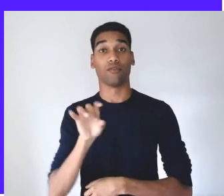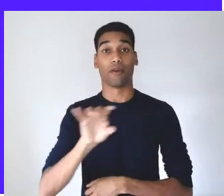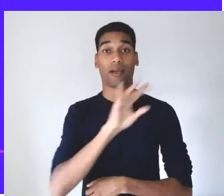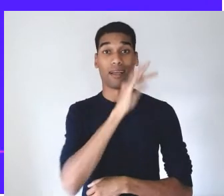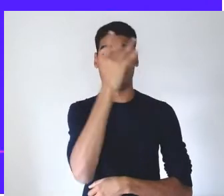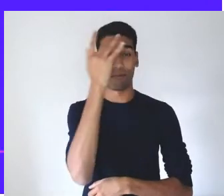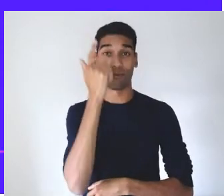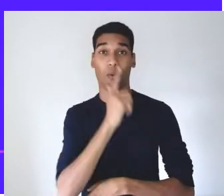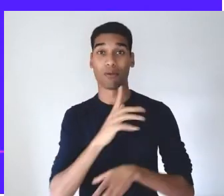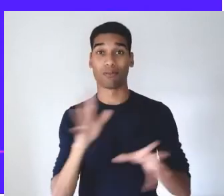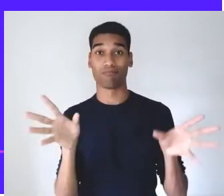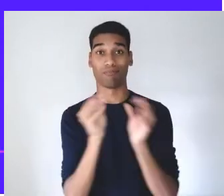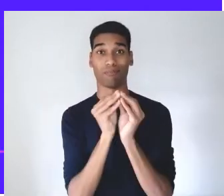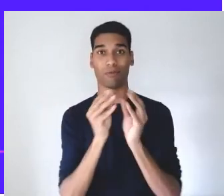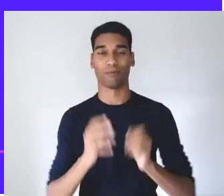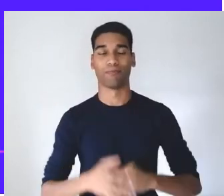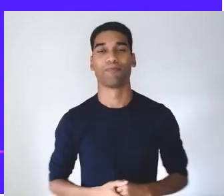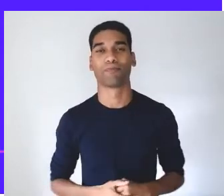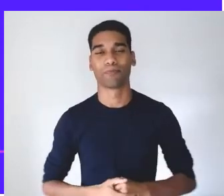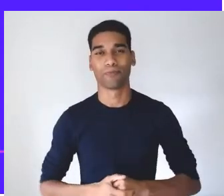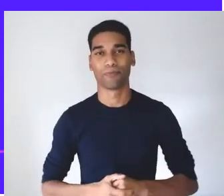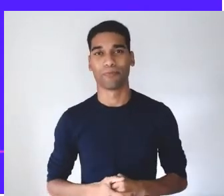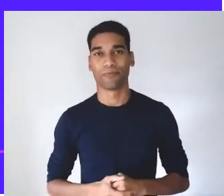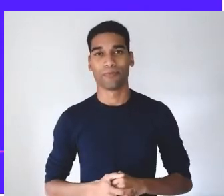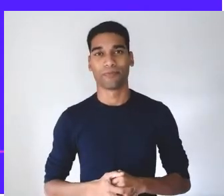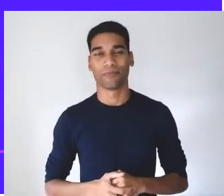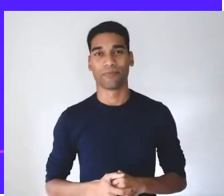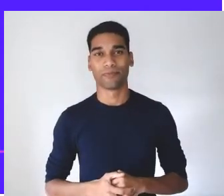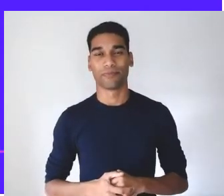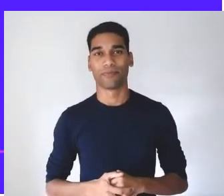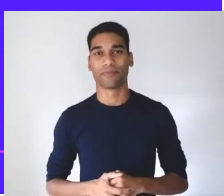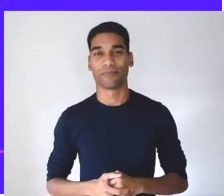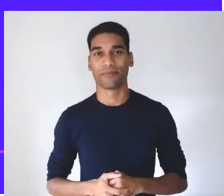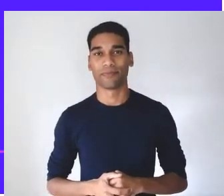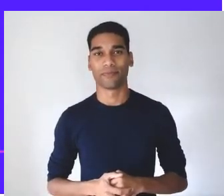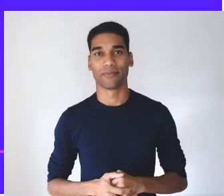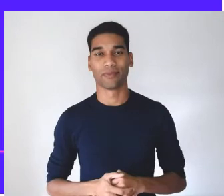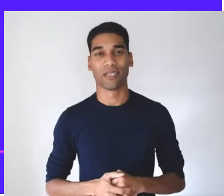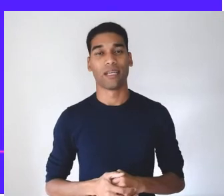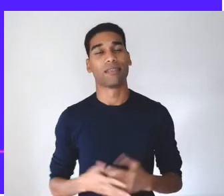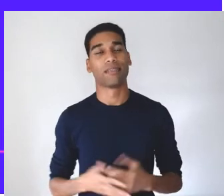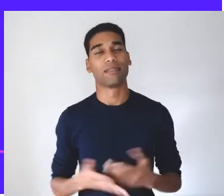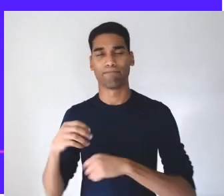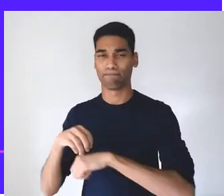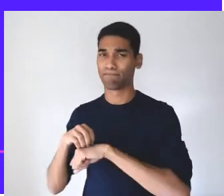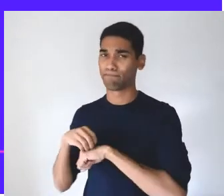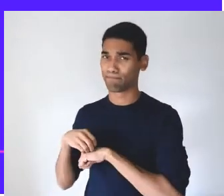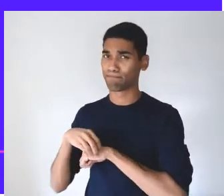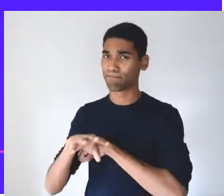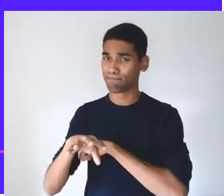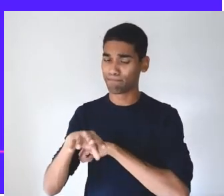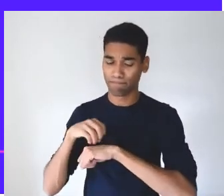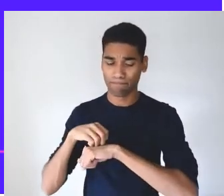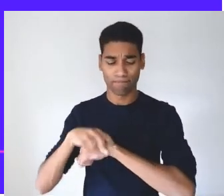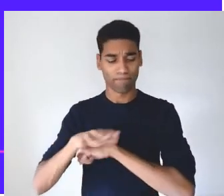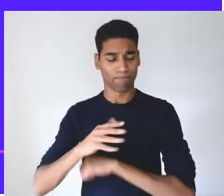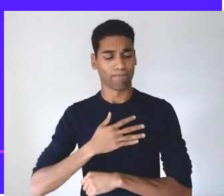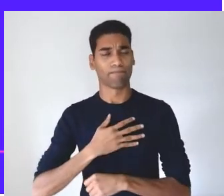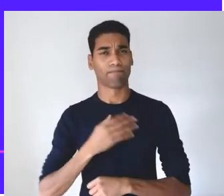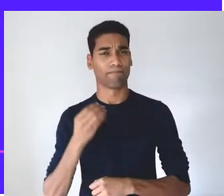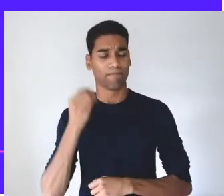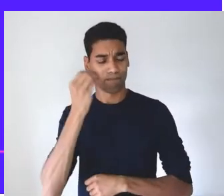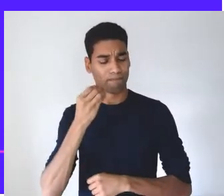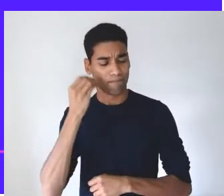Eu acho que a mensagem que eu gostaria de passar aqui dessa minha experiência é que a gente precisa pensar em